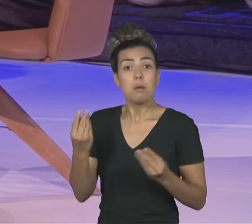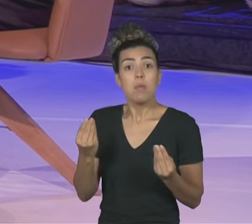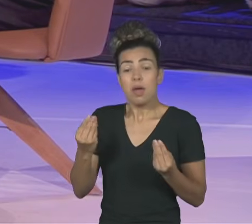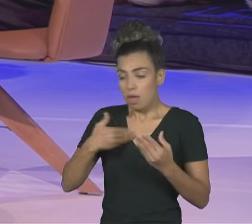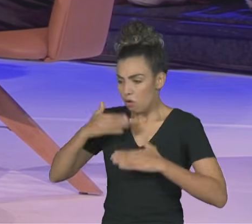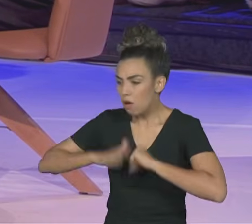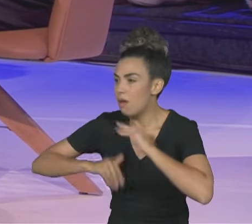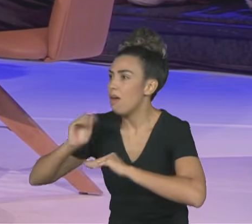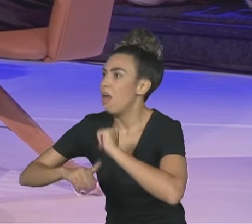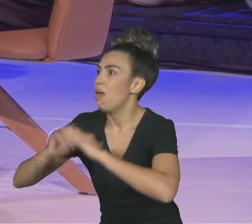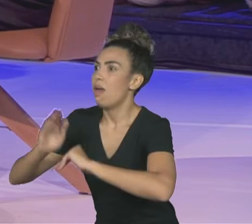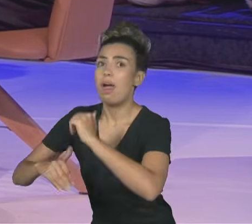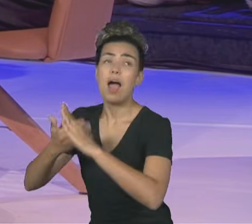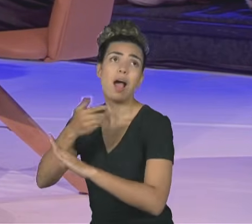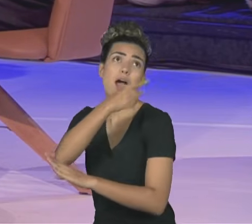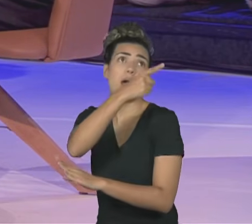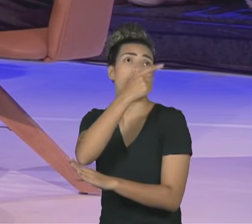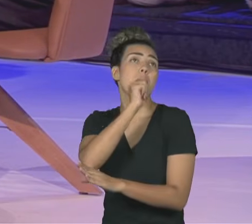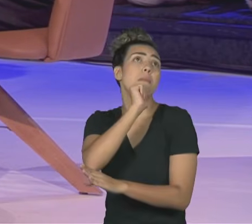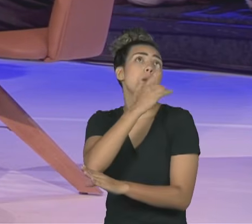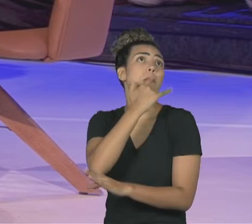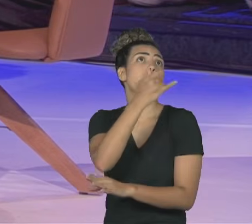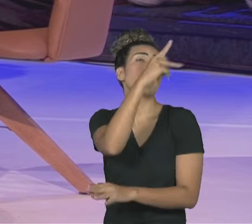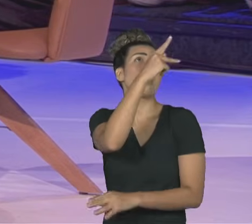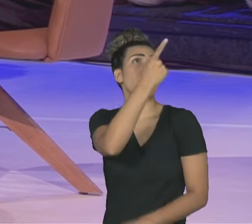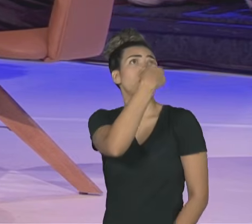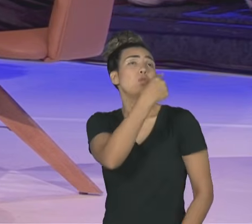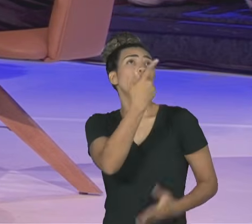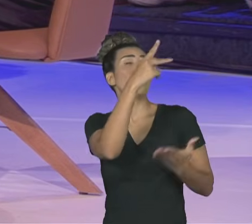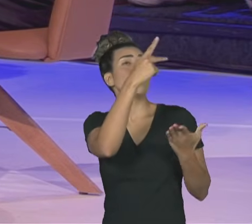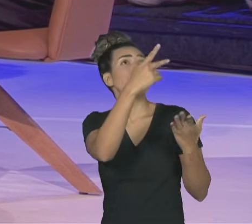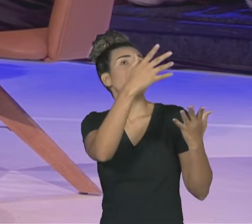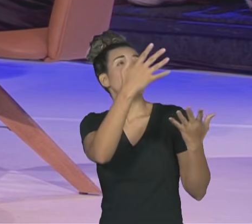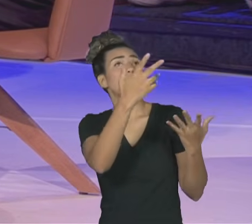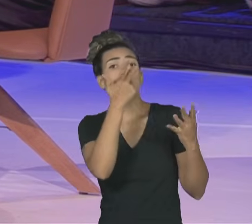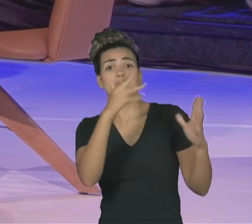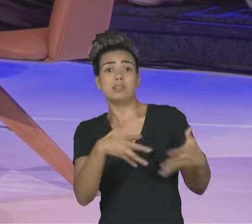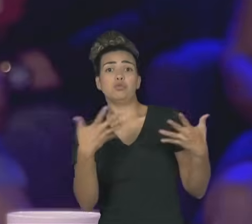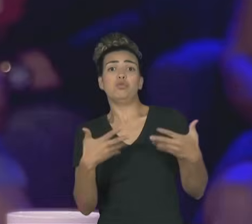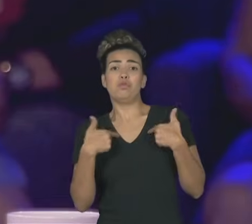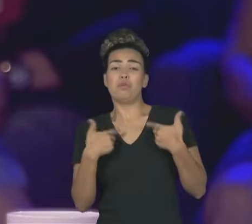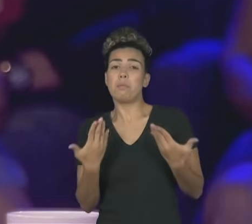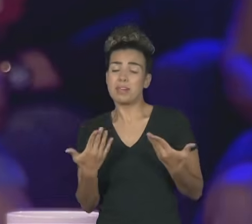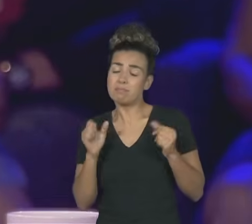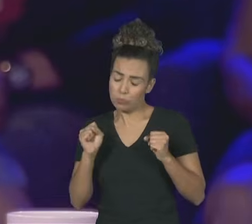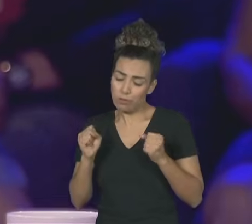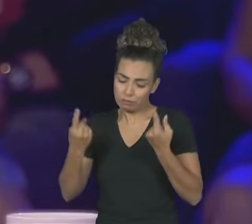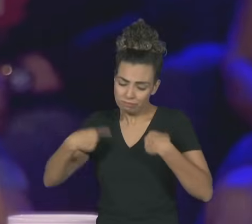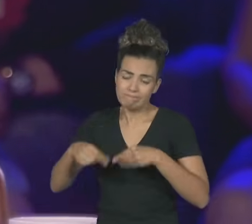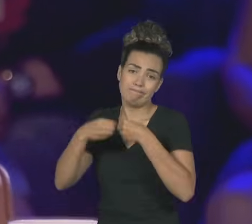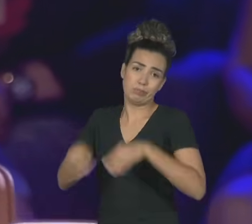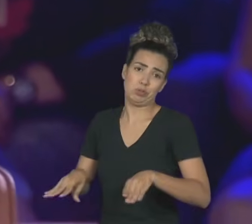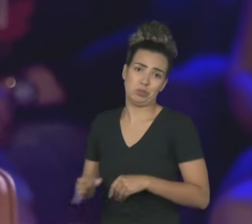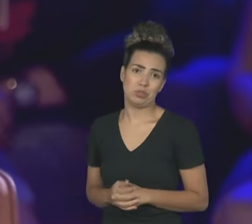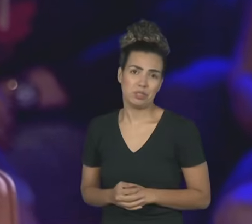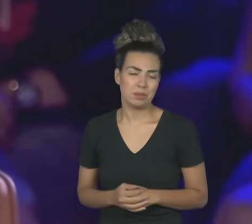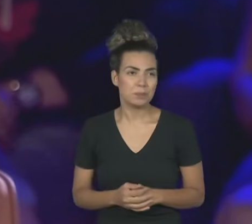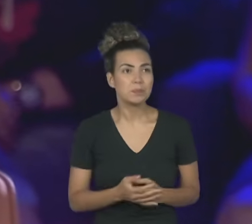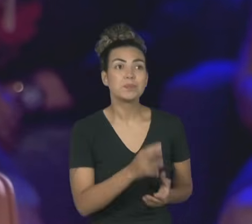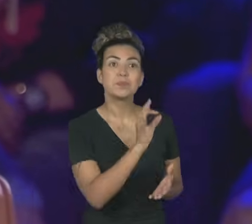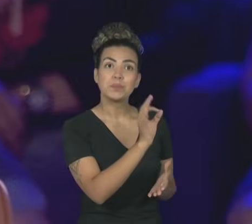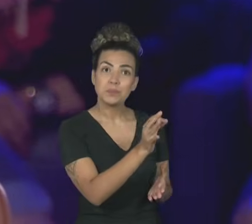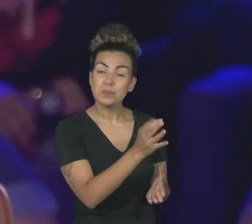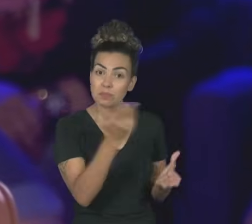isso pode se transformar num desejo venenoso. Né? Aliás, vamos falar de um dos seus livros aqui, O Estilo